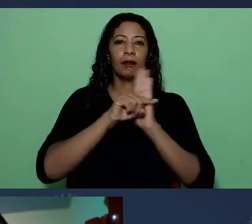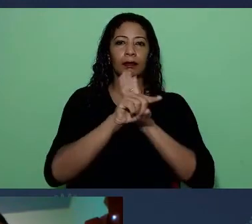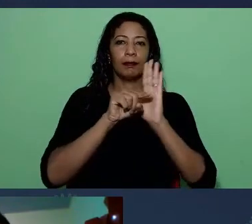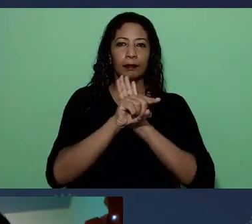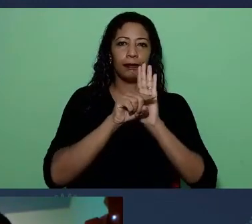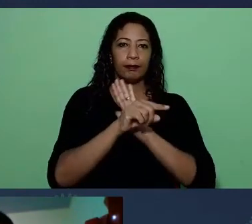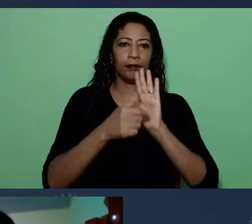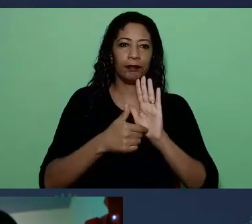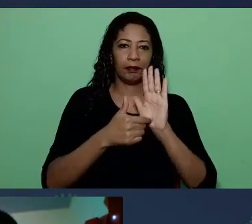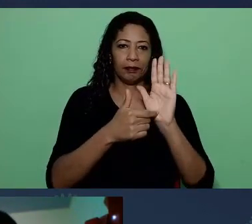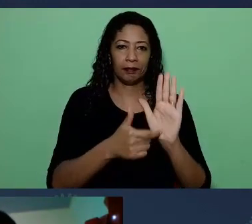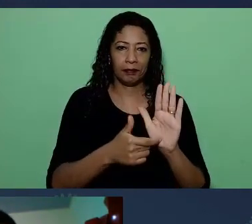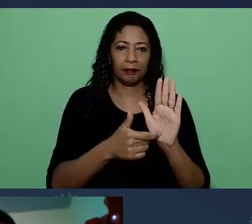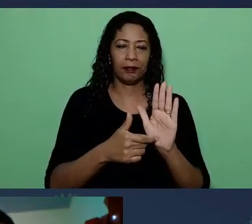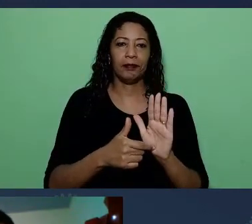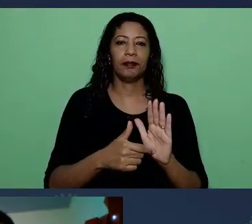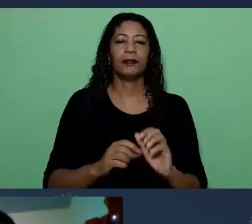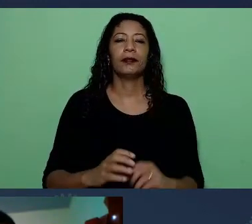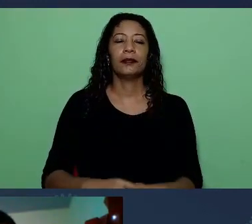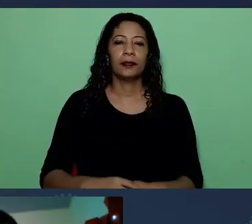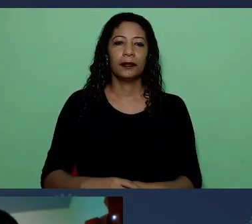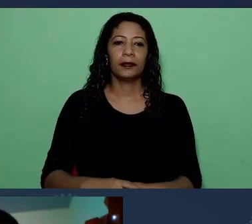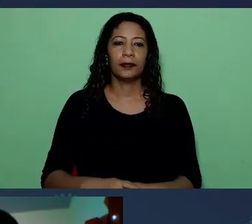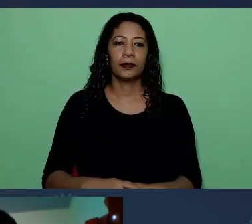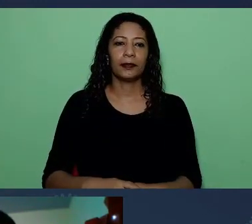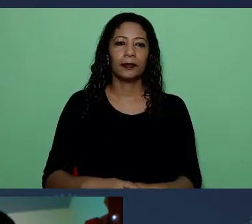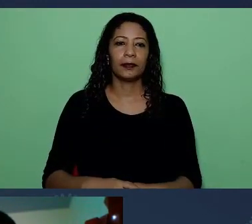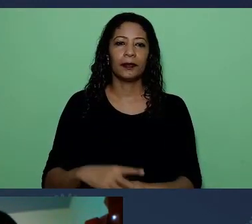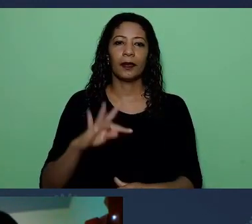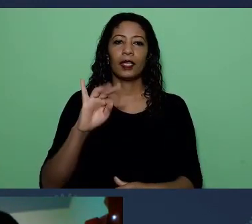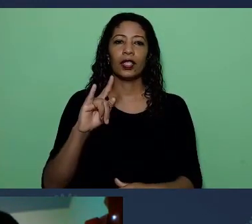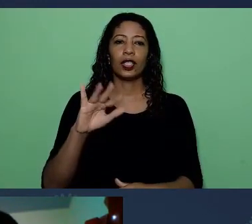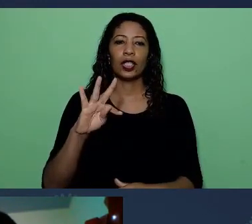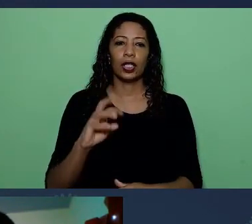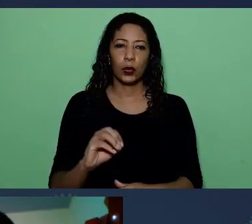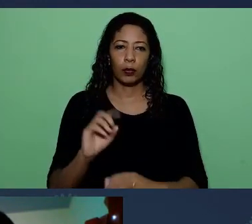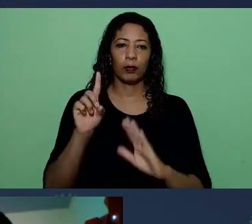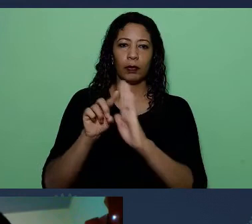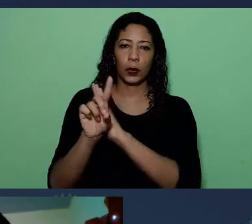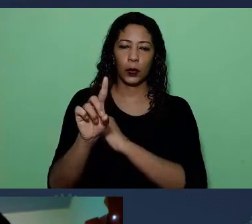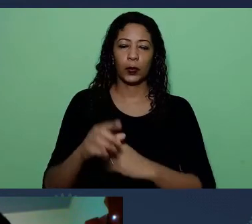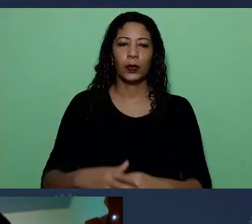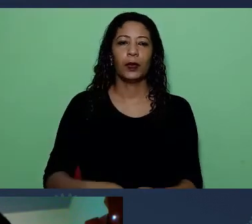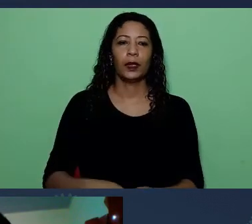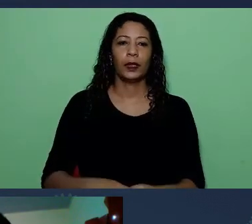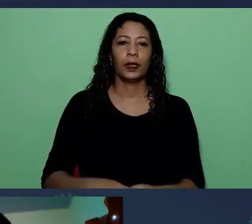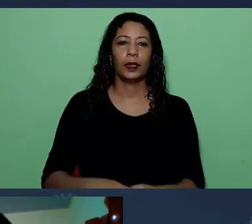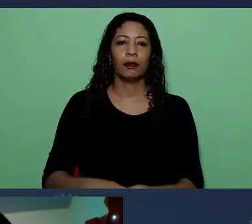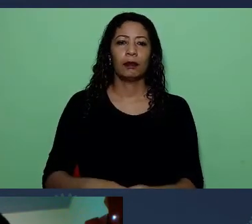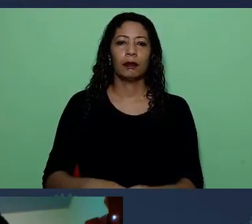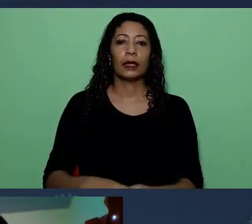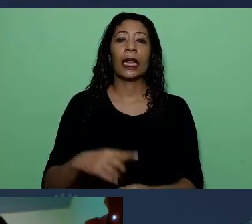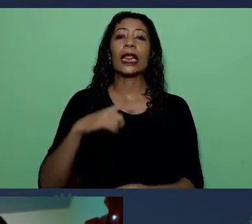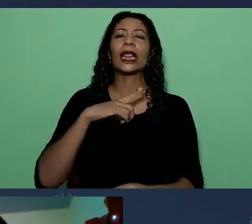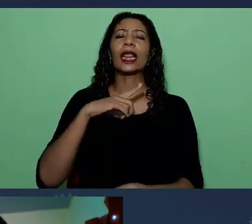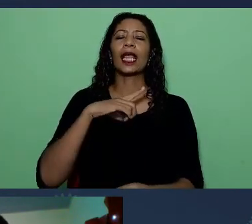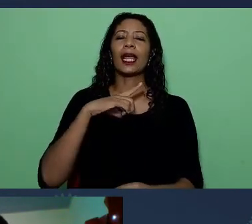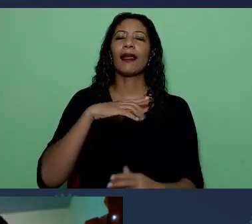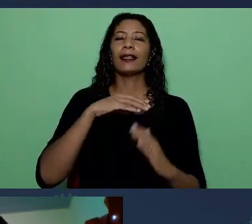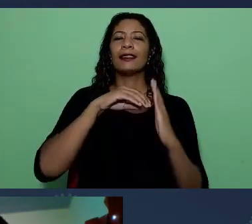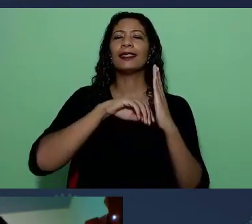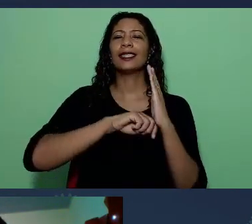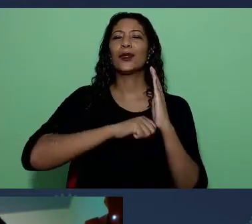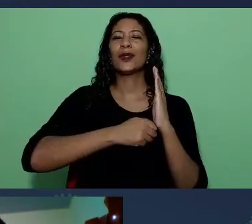que o pessoal fez no chat. E Tito pergunta para o senhor: existe algum segredo para